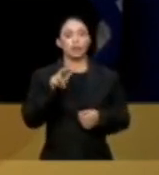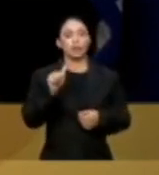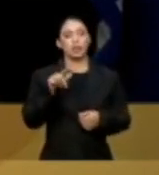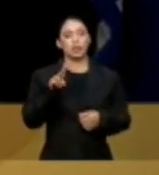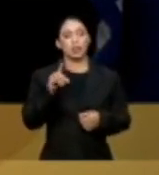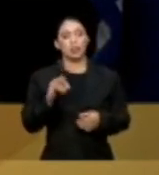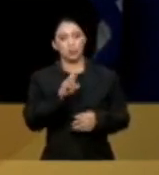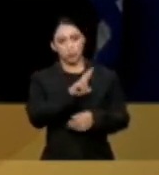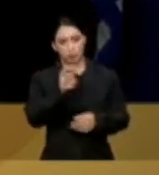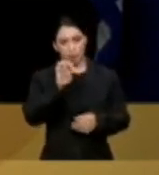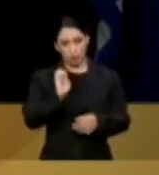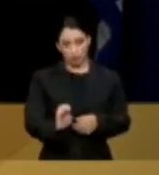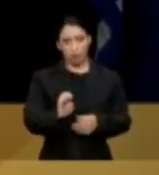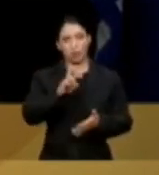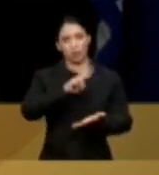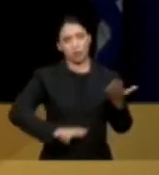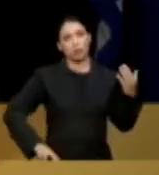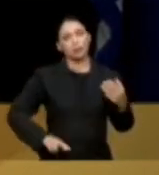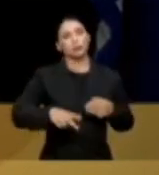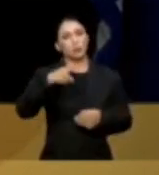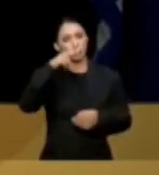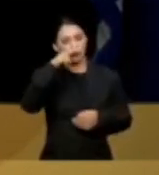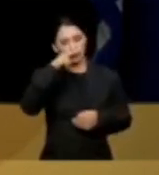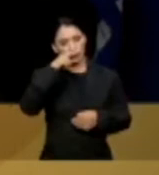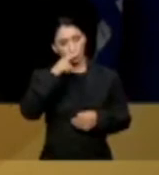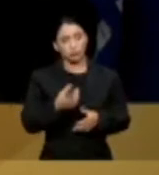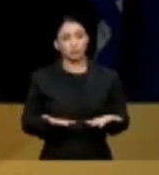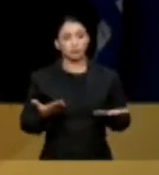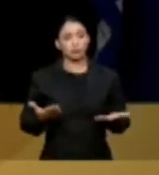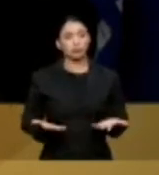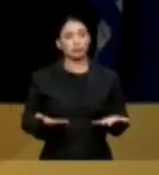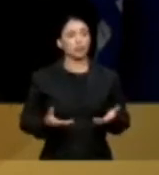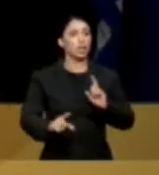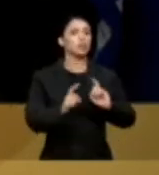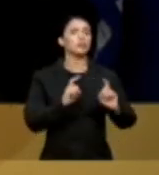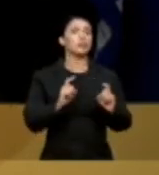recurso extraordinário, em que relatou o eminente ministro Fachin, trata-se de definir se a